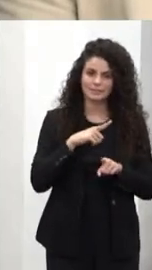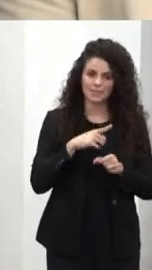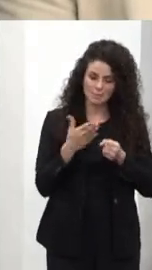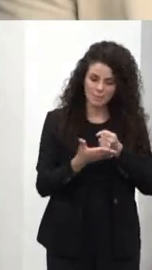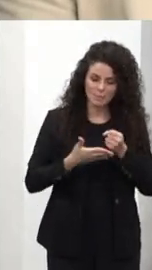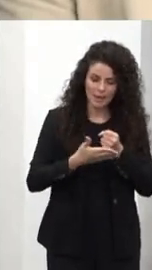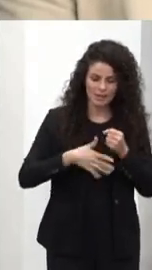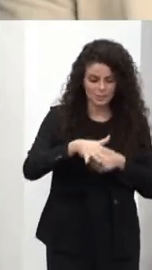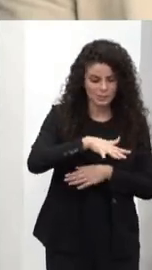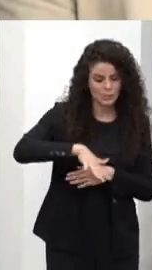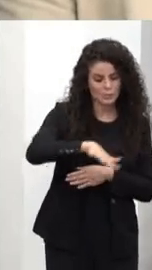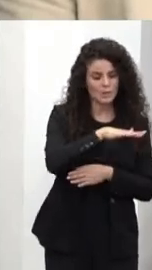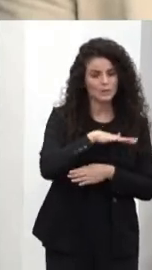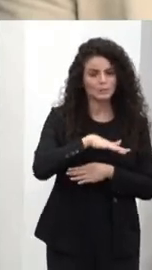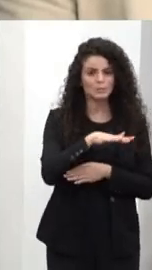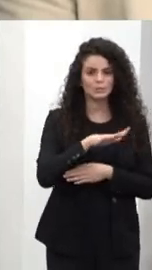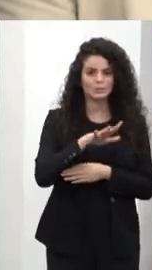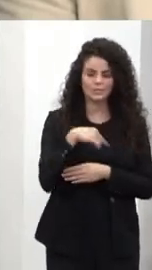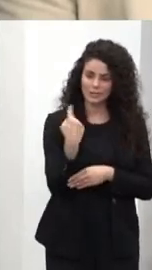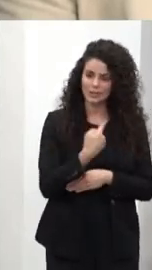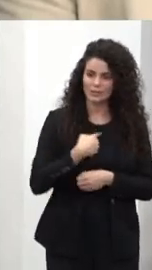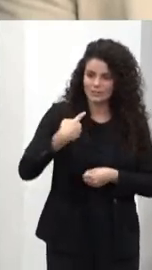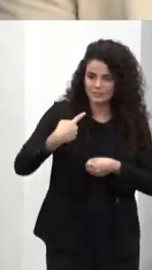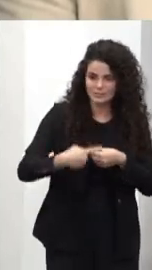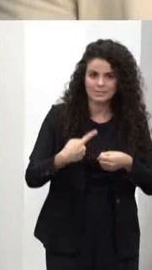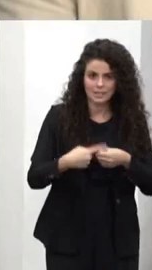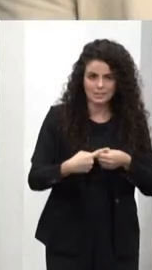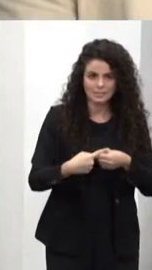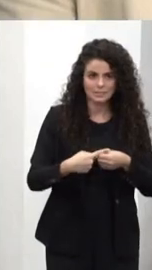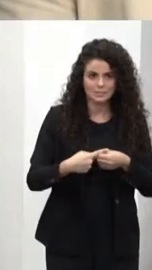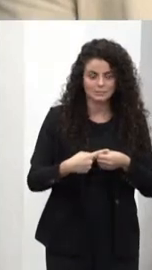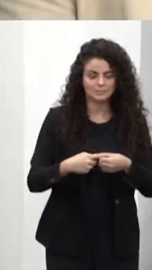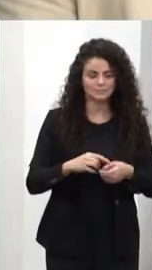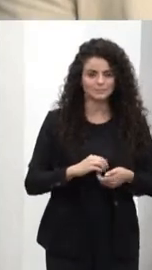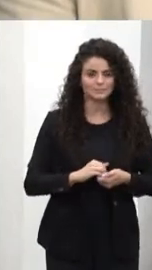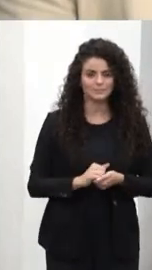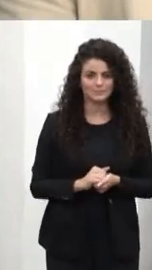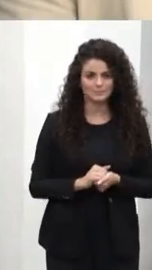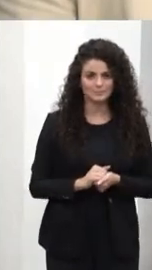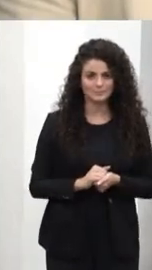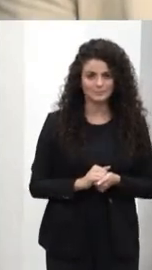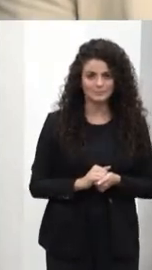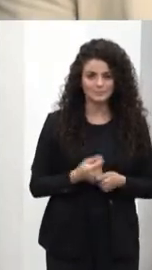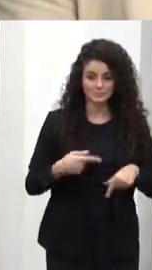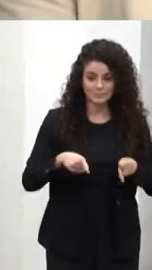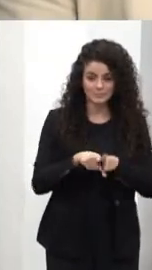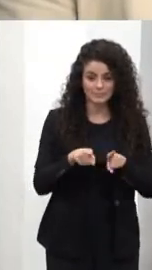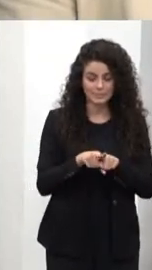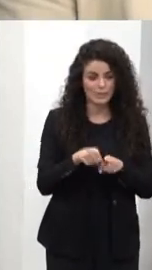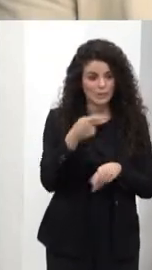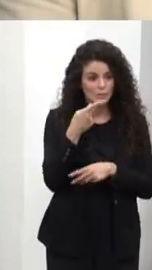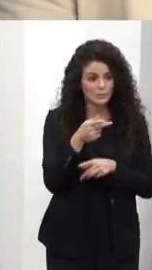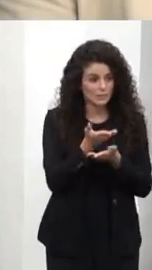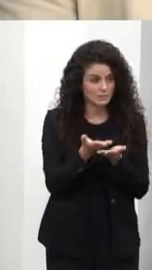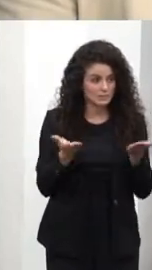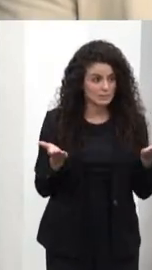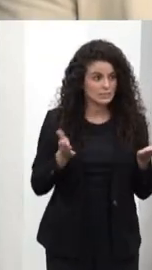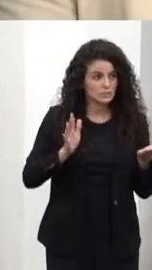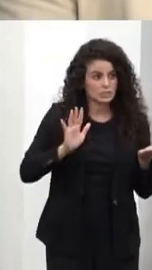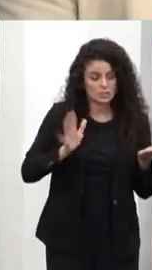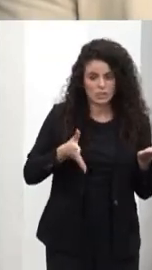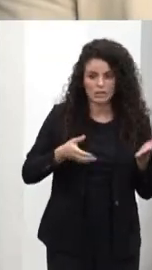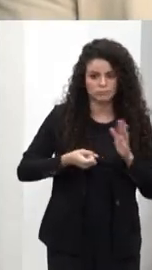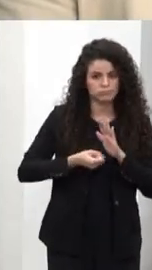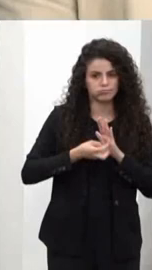Então gostaria de fazer esse registro e também dizer que esta casa aqui foi palco de muitas